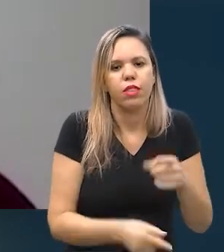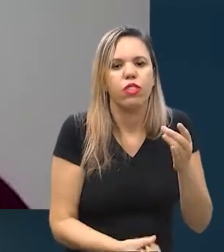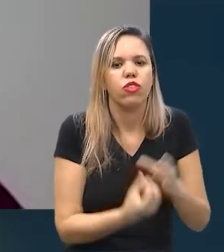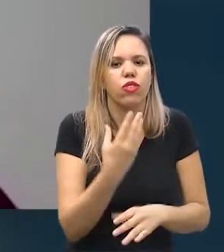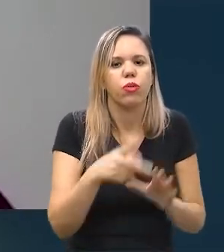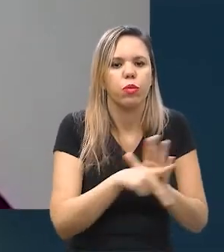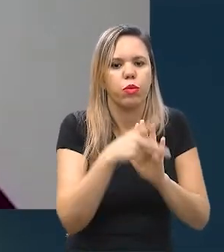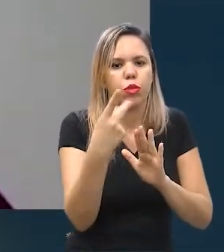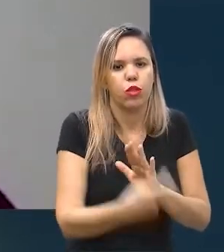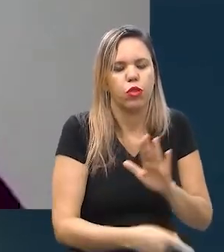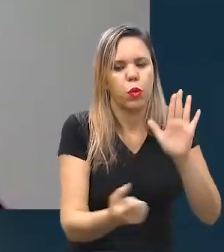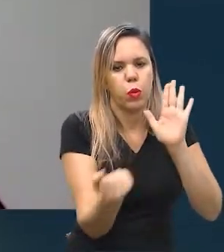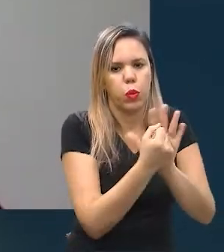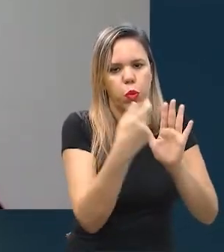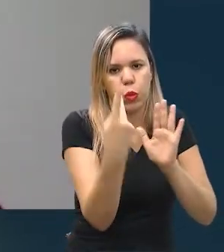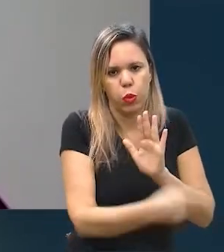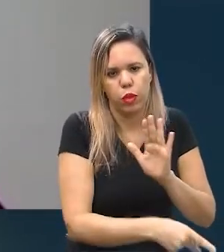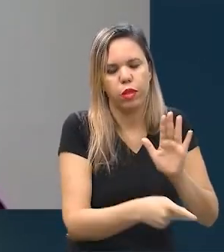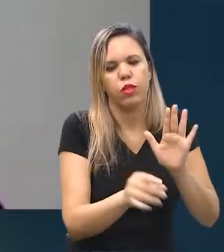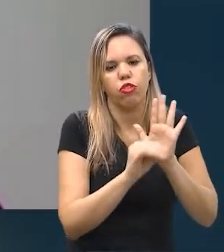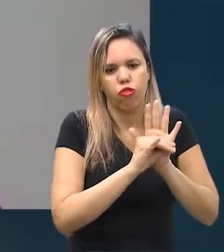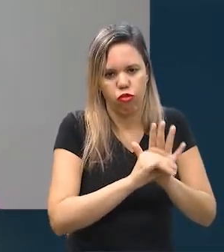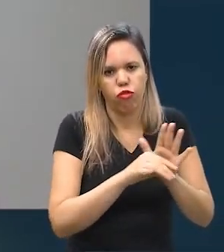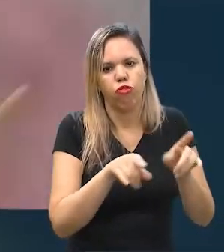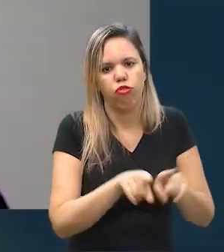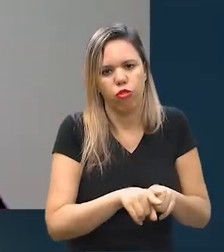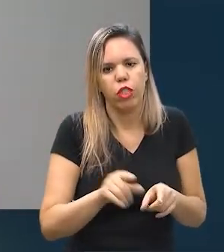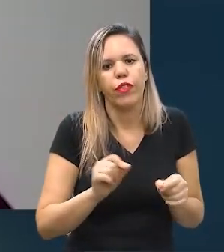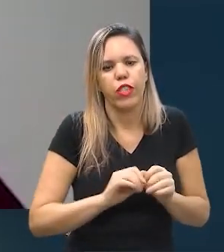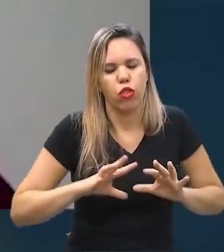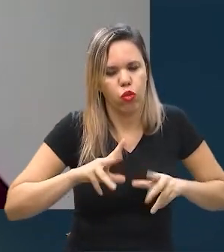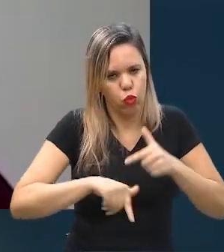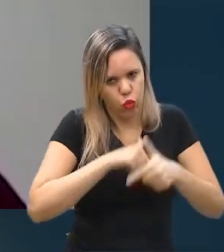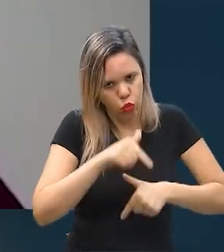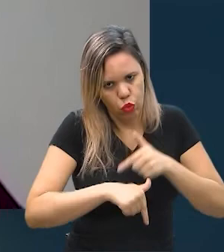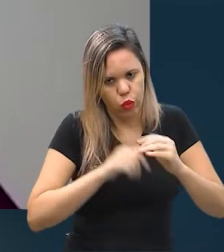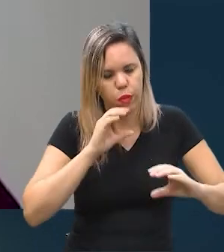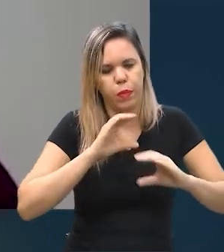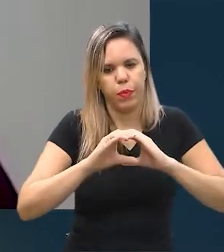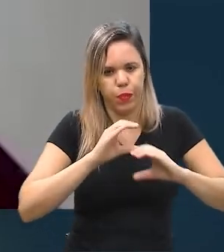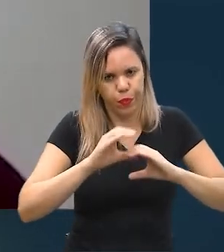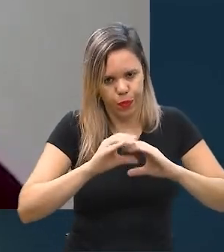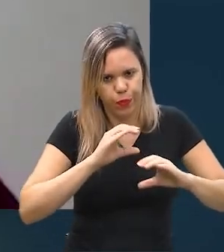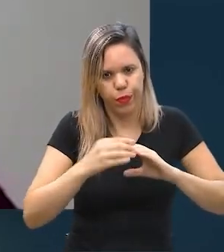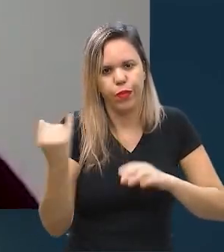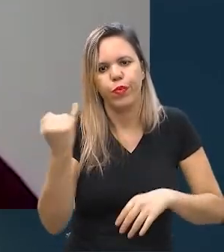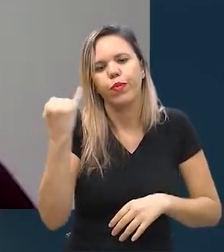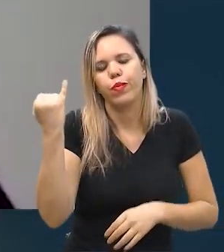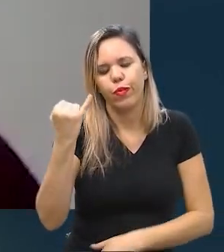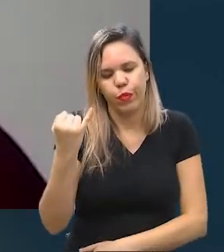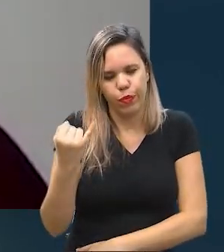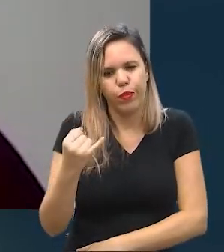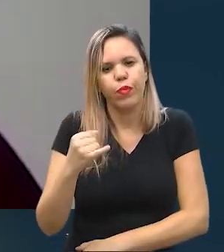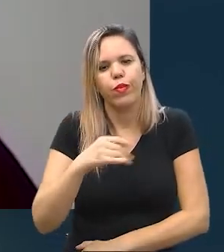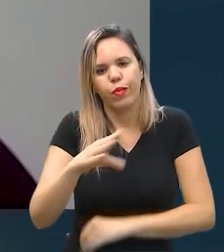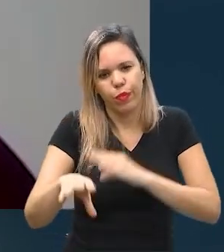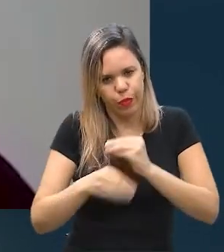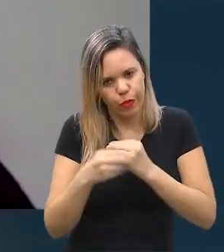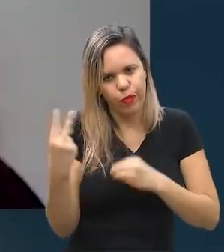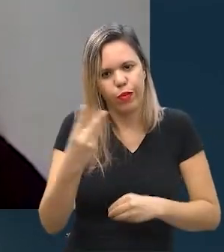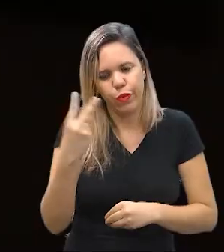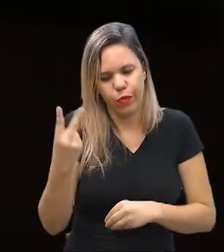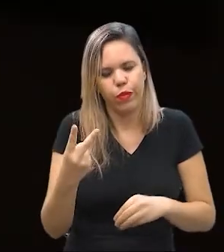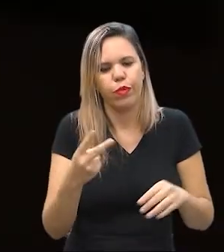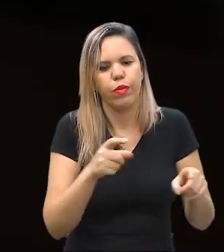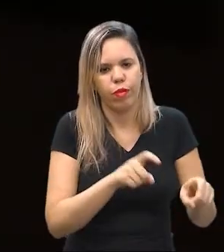criando suas próprias marcas, criando uma identidade, fazendo todo esse trabalho de comunicação que é importantíssimo para agregar esse valor